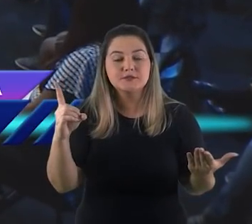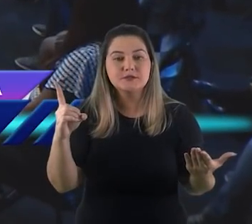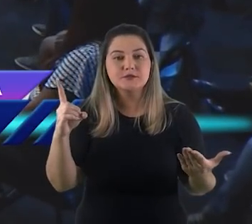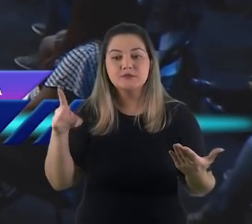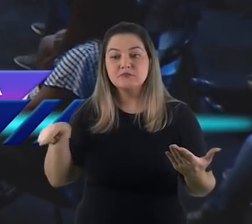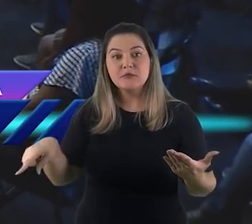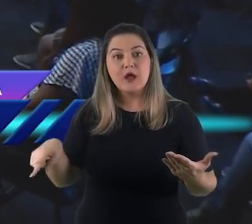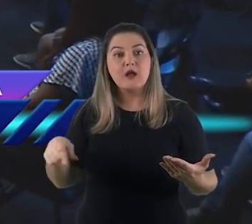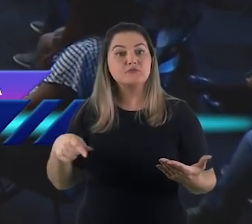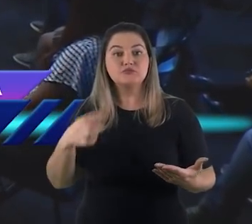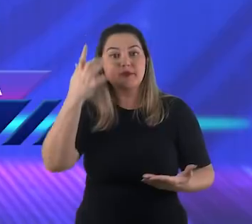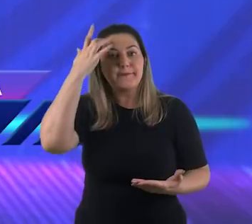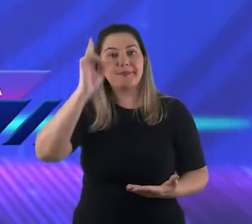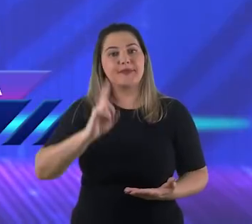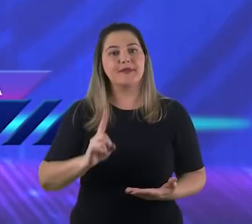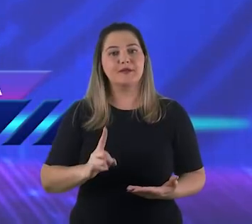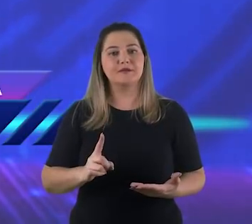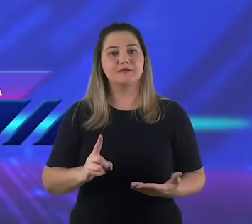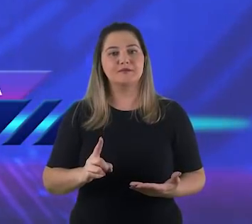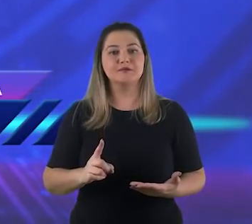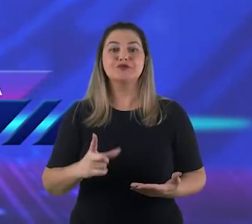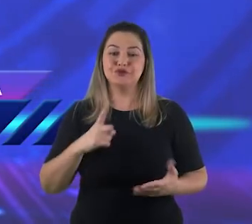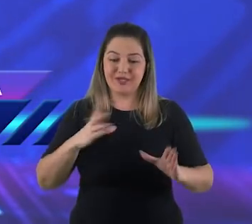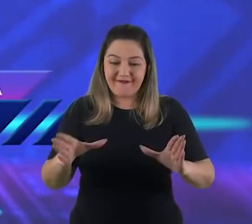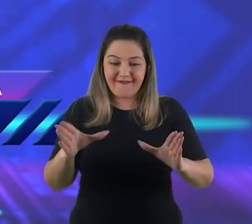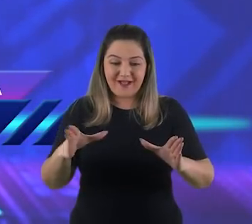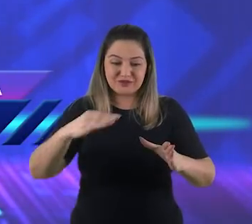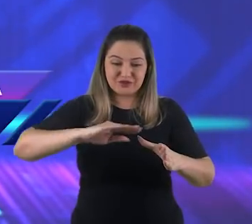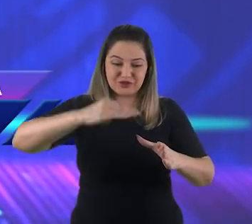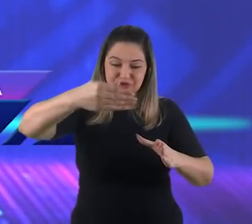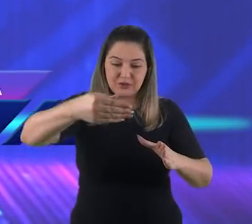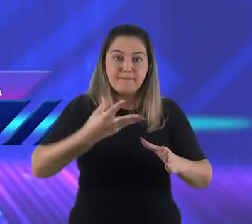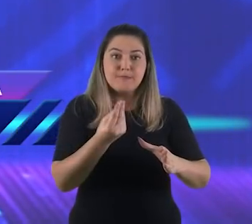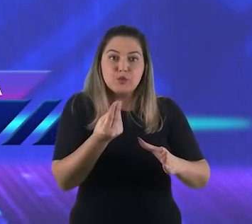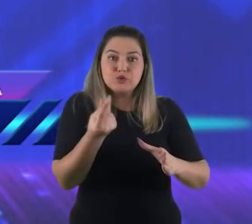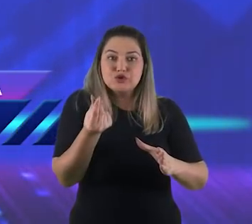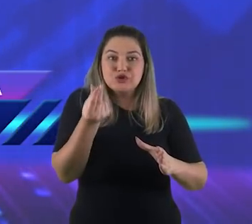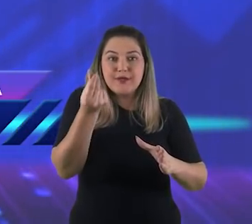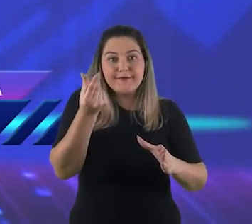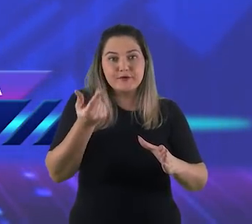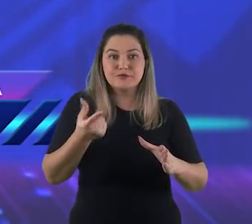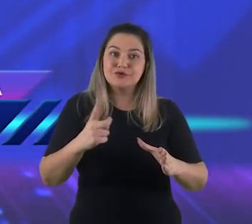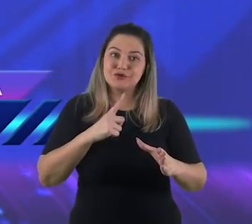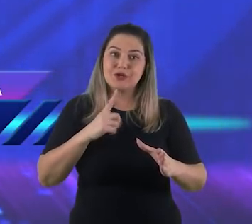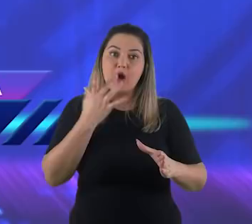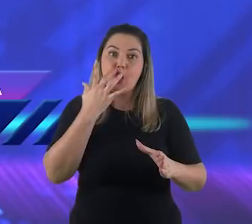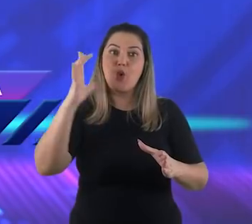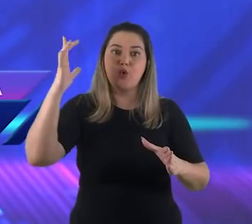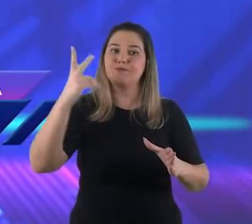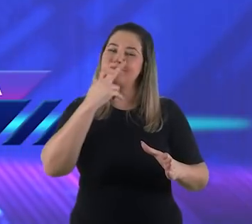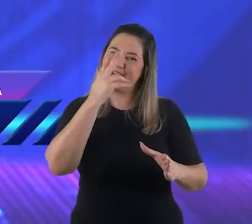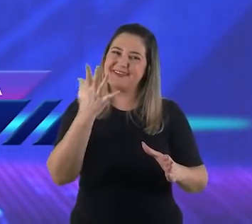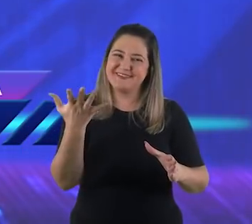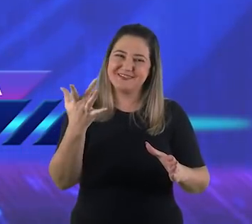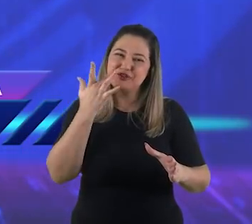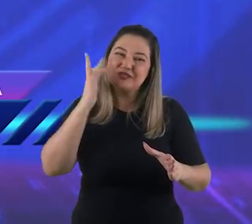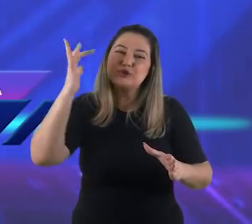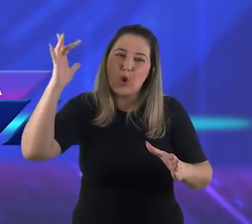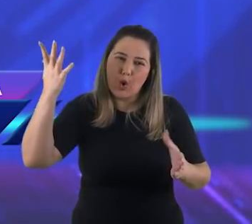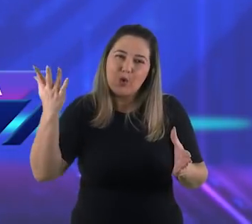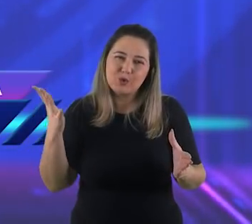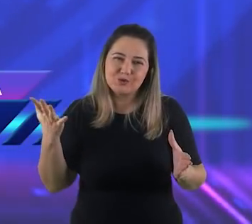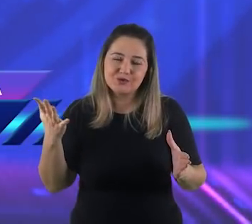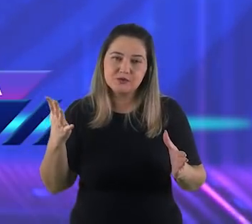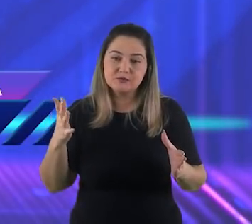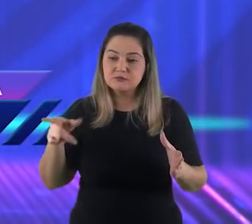tantas privações como ela sofreu. E no final, ela tinha uma caixinha dentro de casa com um tesouro que poderia ajudar a